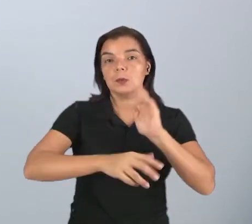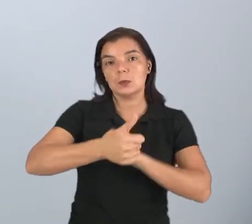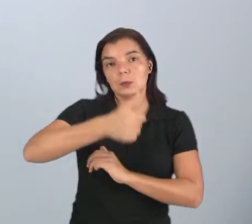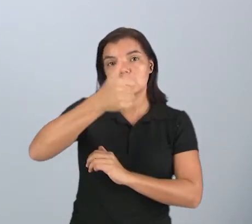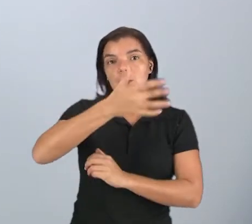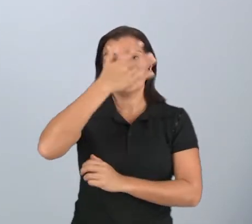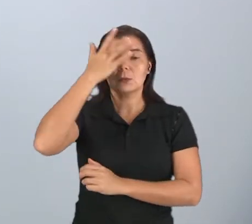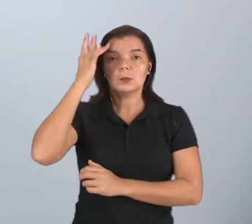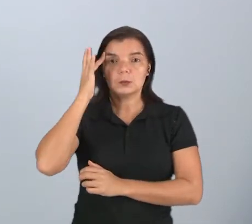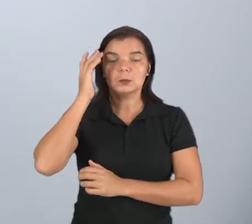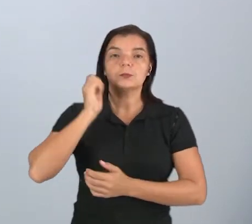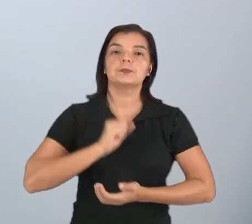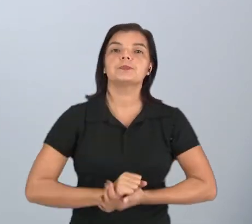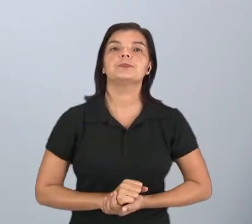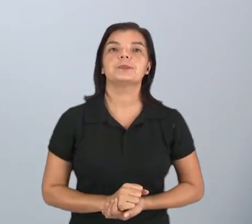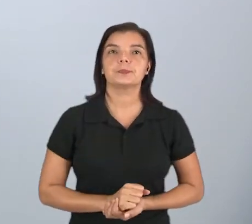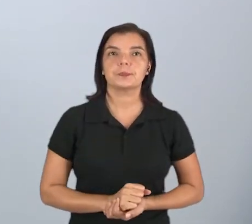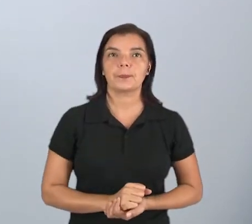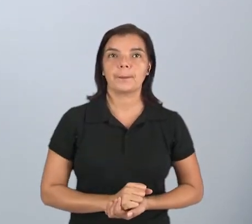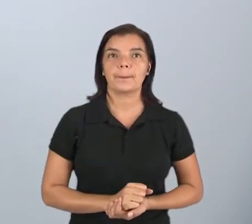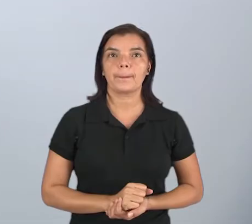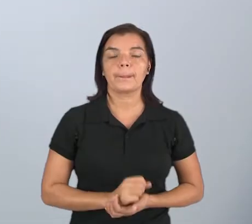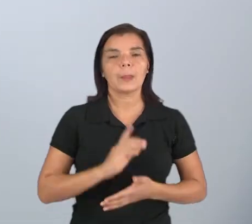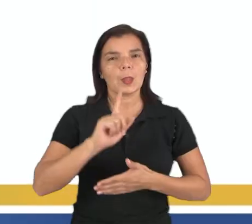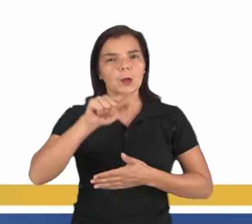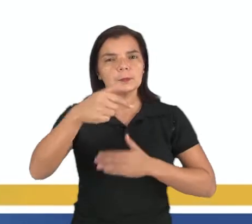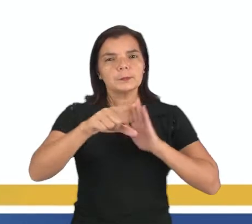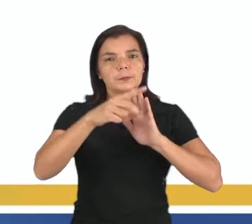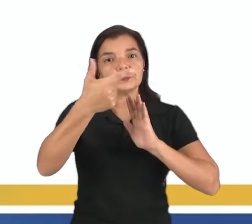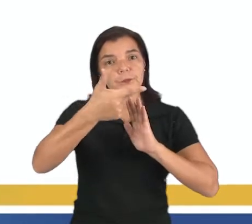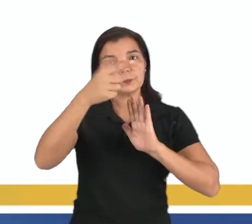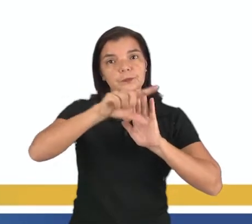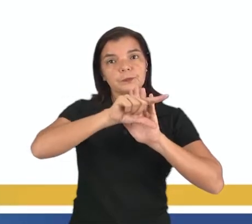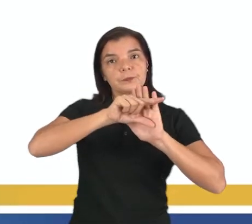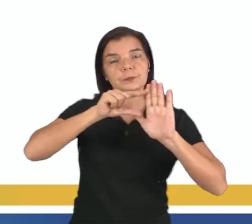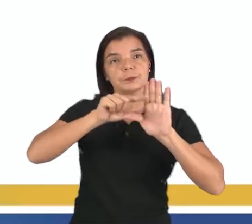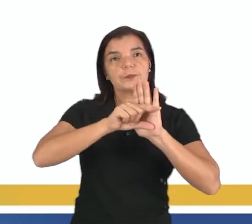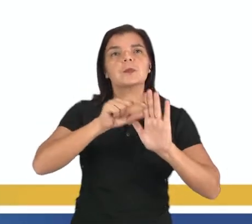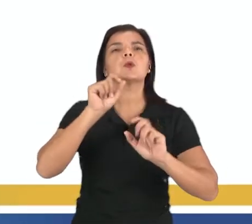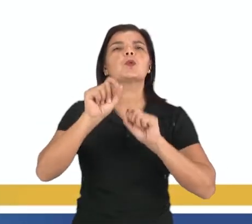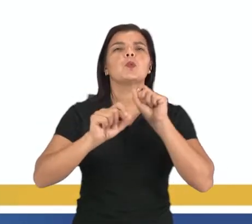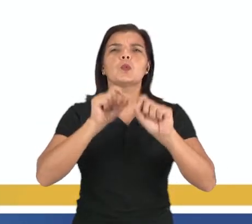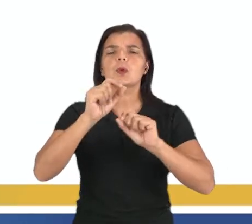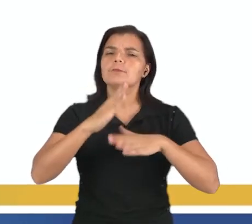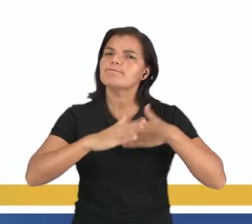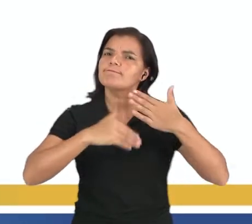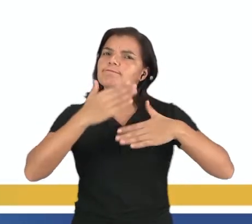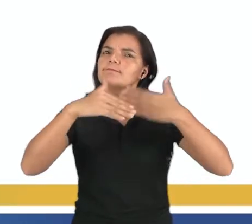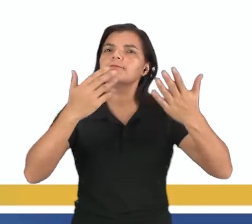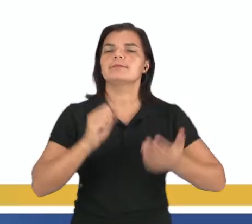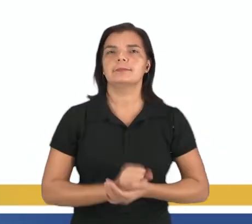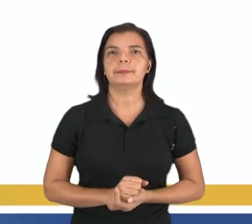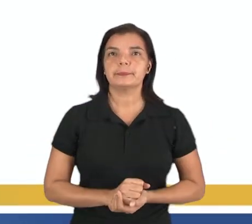escrito em primeira pessoa. A partir do segundo parágrafo, o que é que eu vou desenvolver?